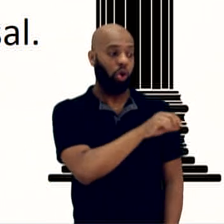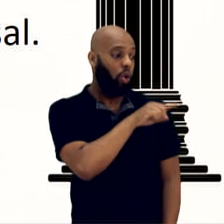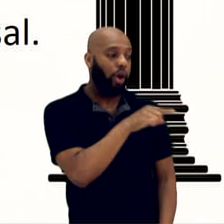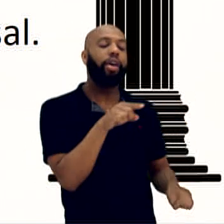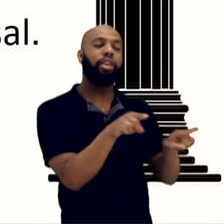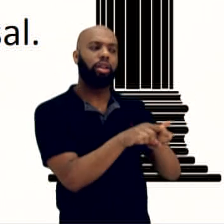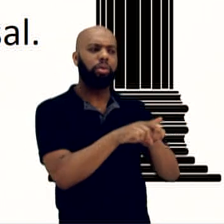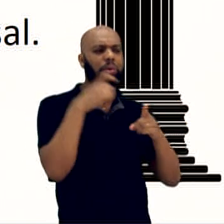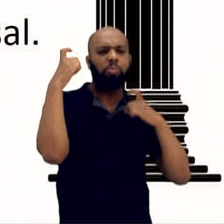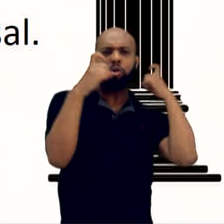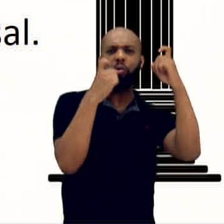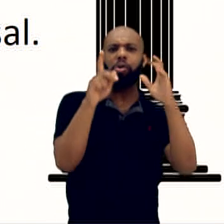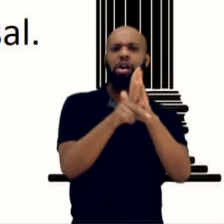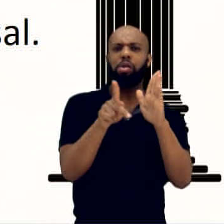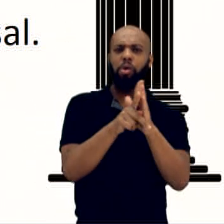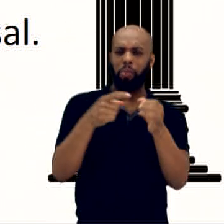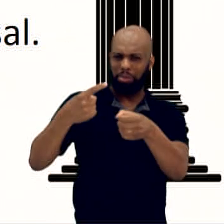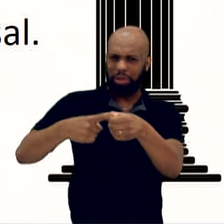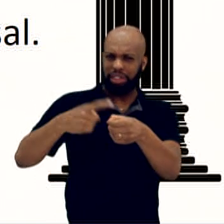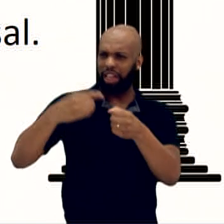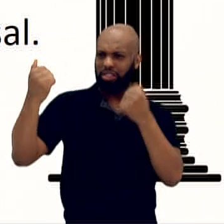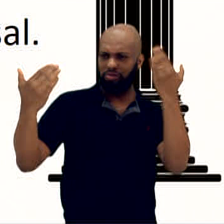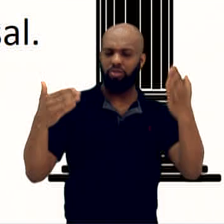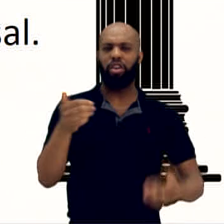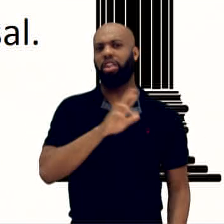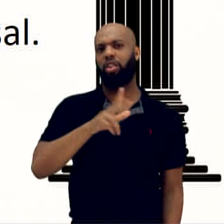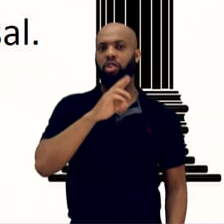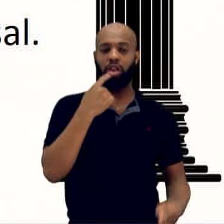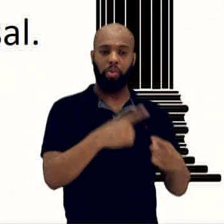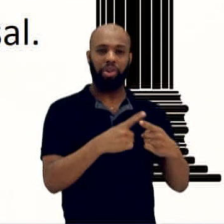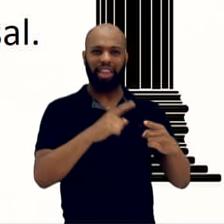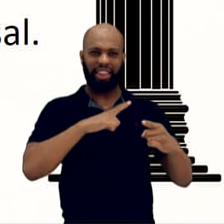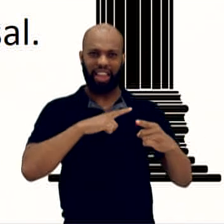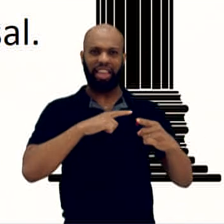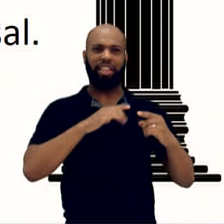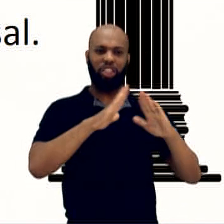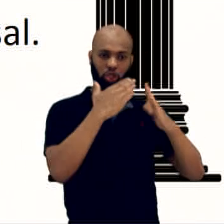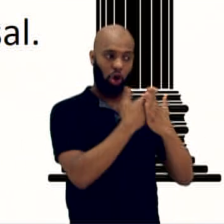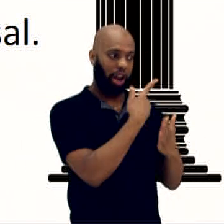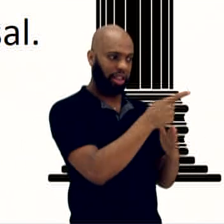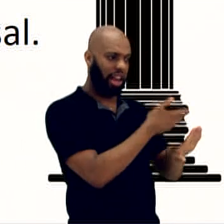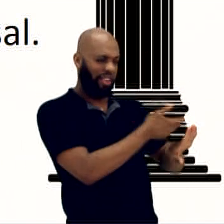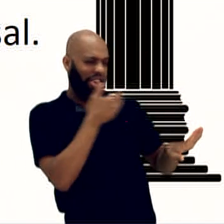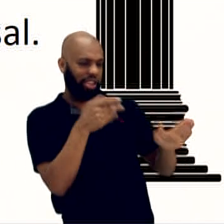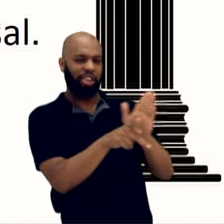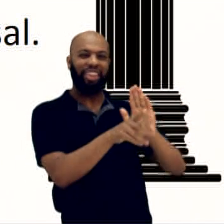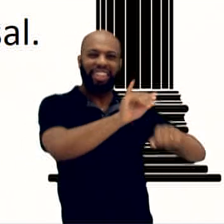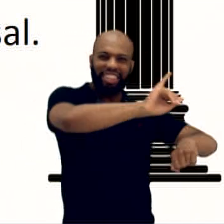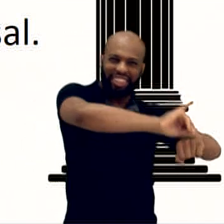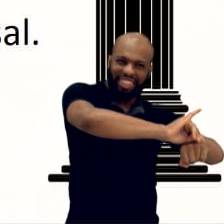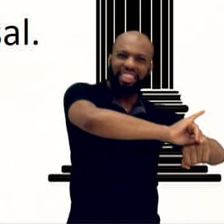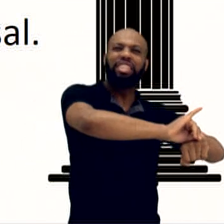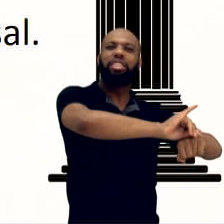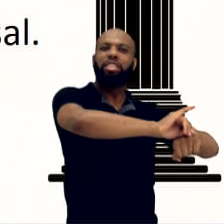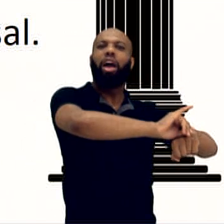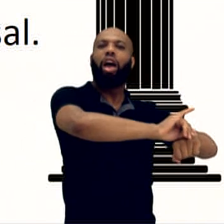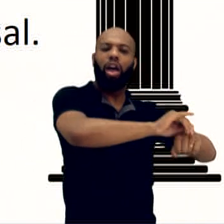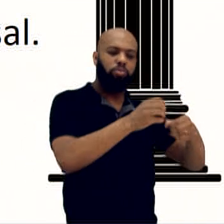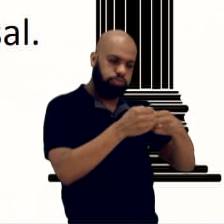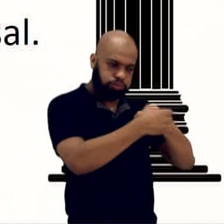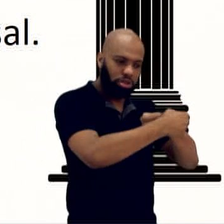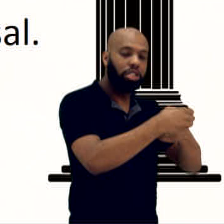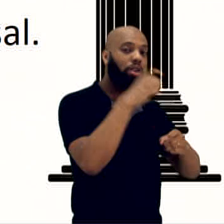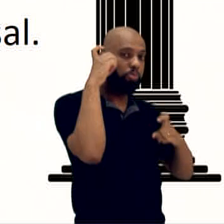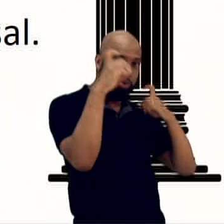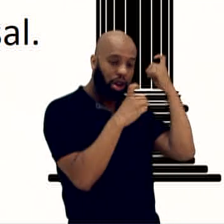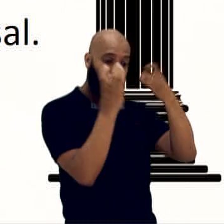também não está preocupado tanto com a polis, tanto é que ele forma a sua escola lá na periferia de Atenas, né? O Epicuro está preocupado